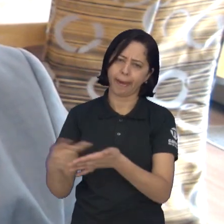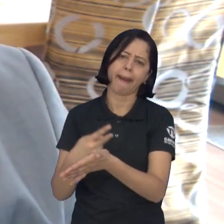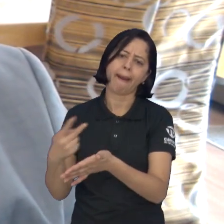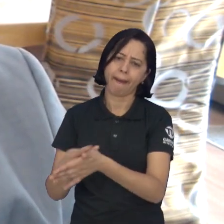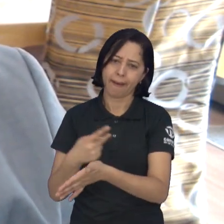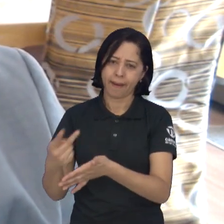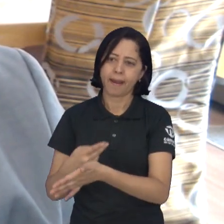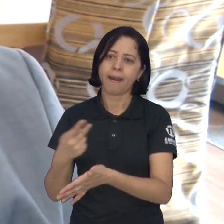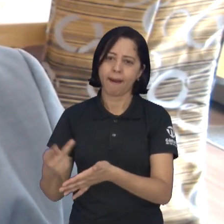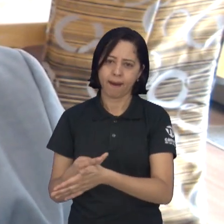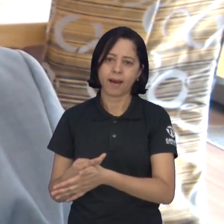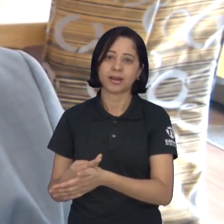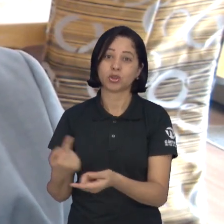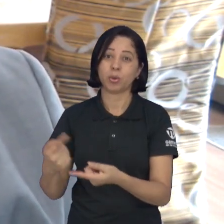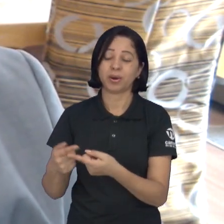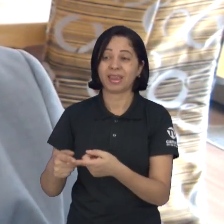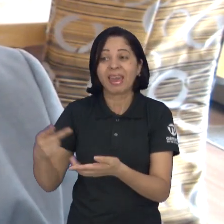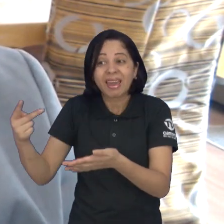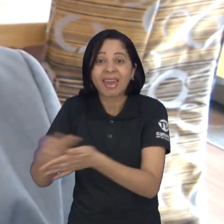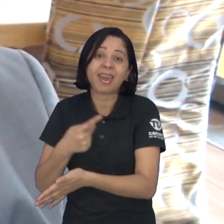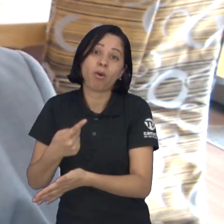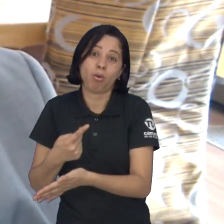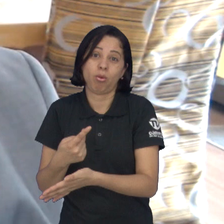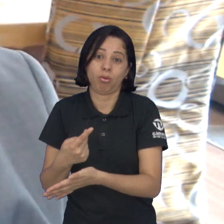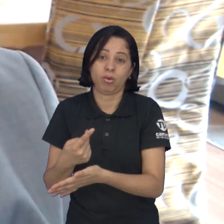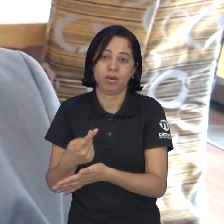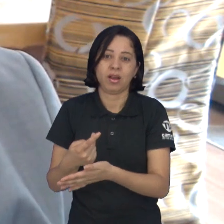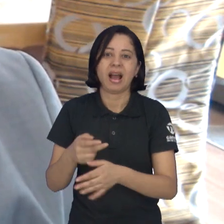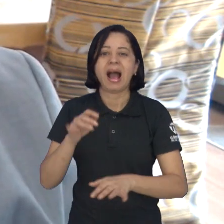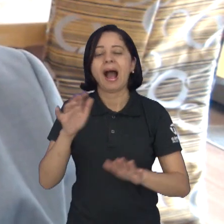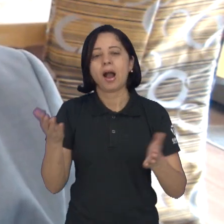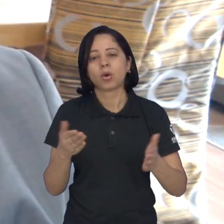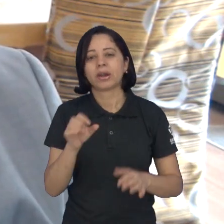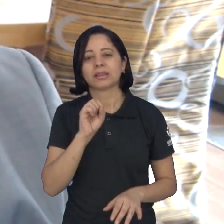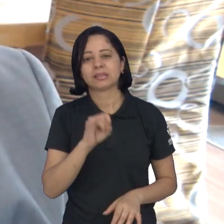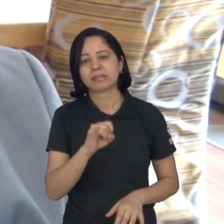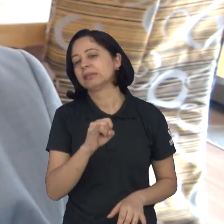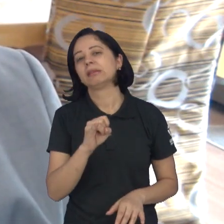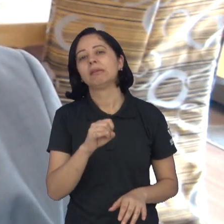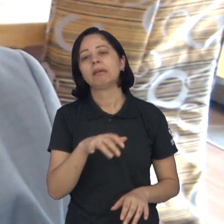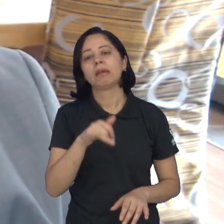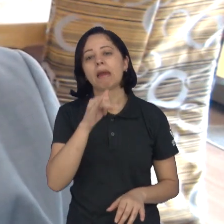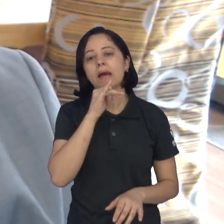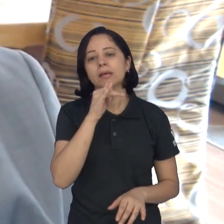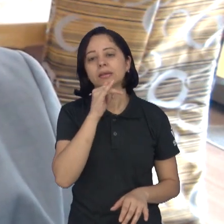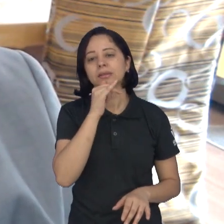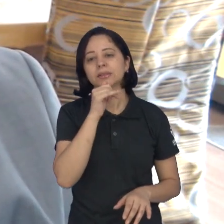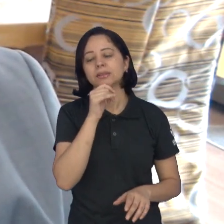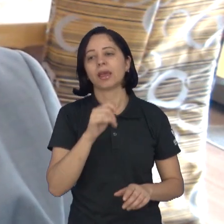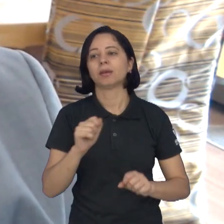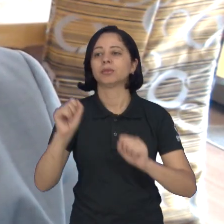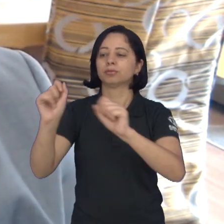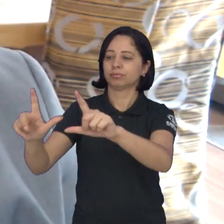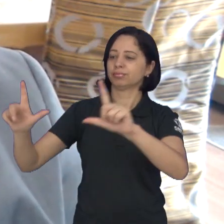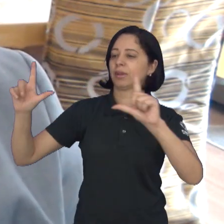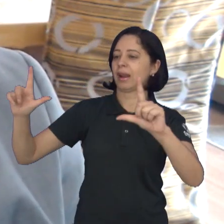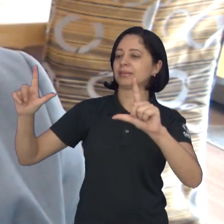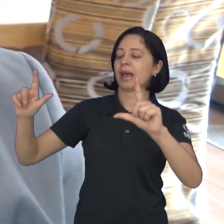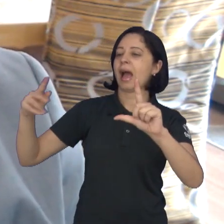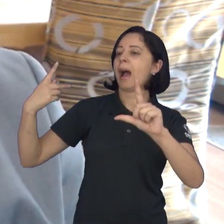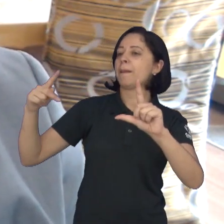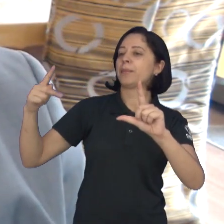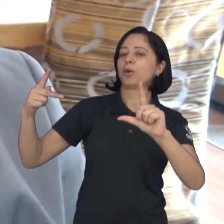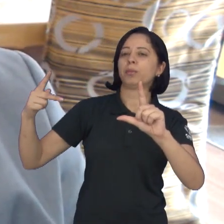da obrigação, porque foi um erro humano. Agora, quando é uma promoção de alta abrangência, que a empresa usa isso